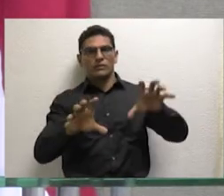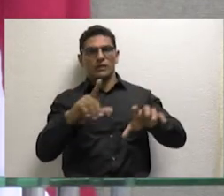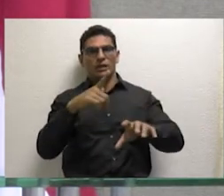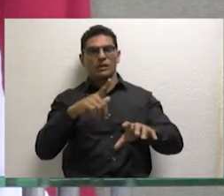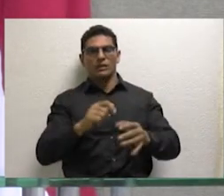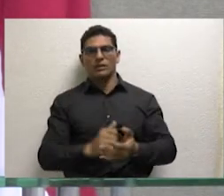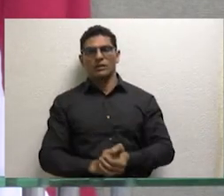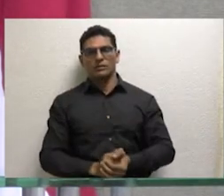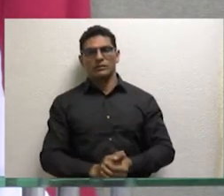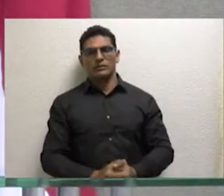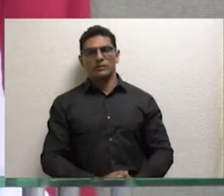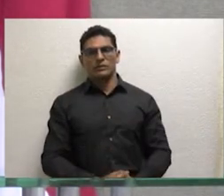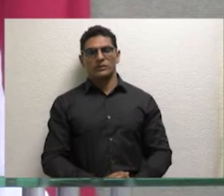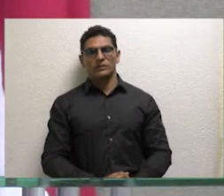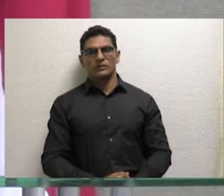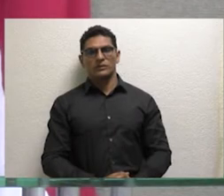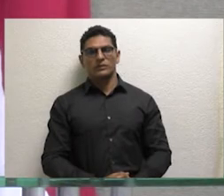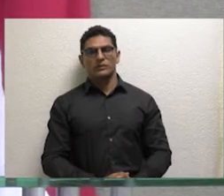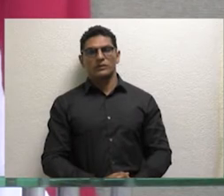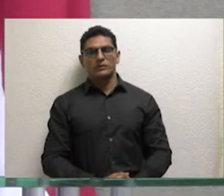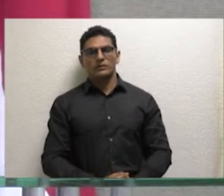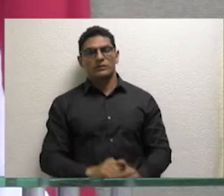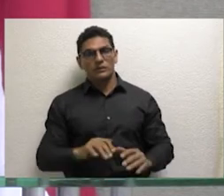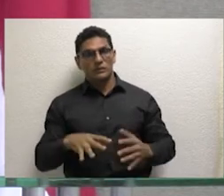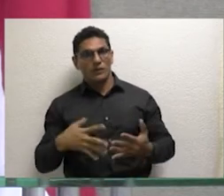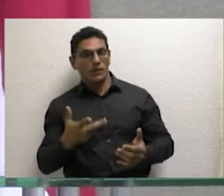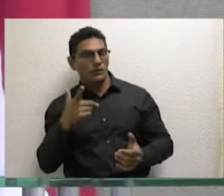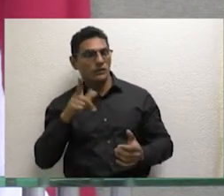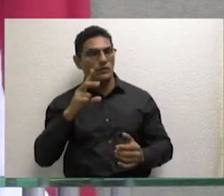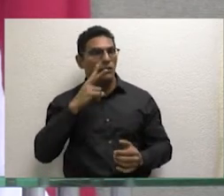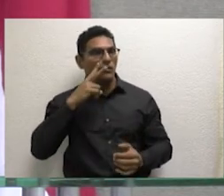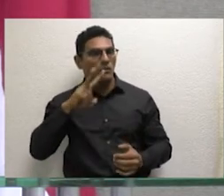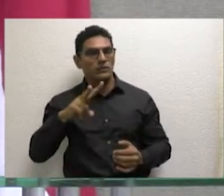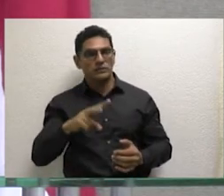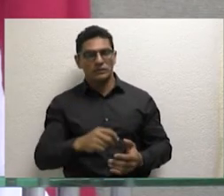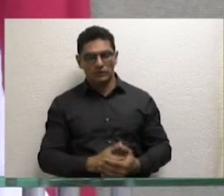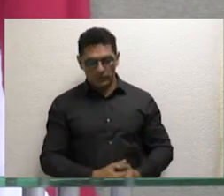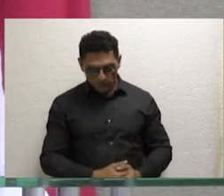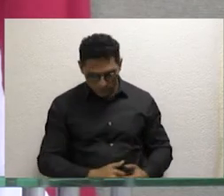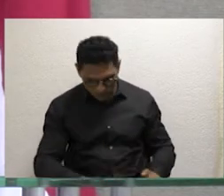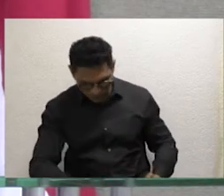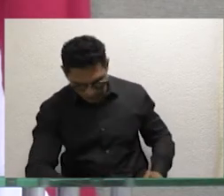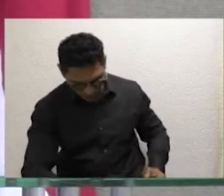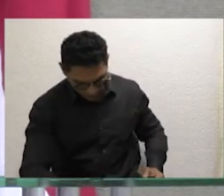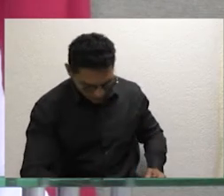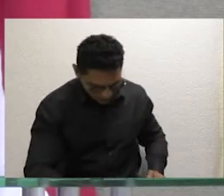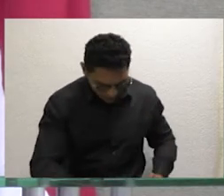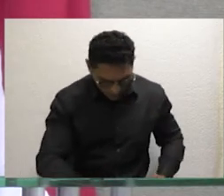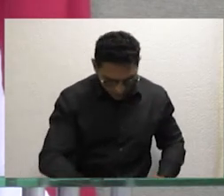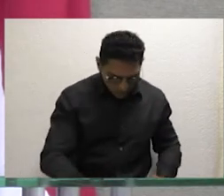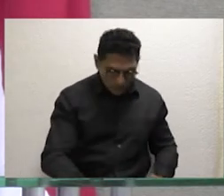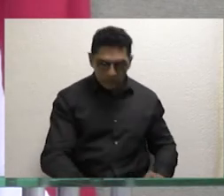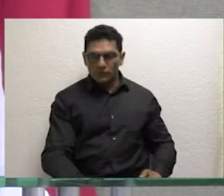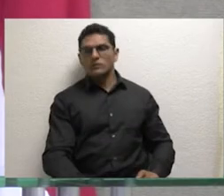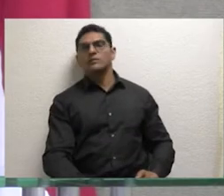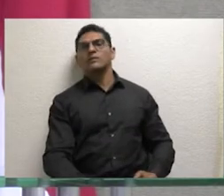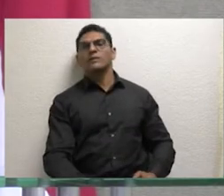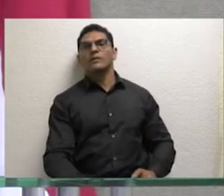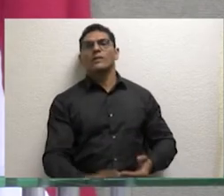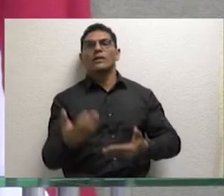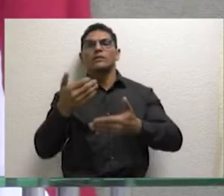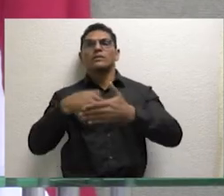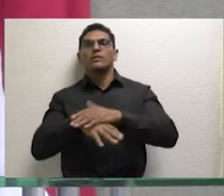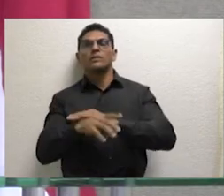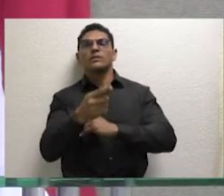e mesmo assim quando você vê a nossa arrecadação estadual como eu falei